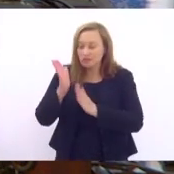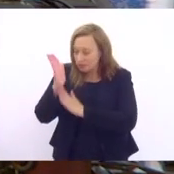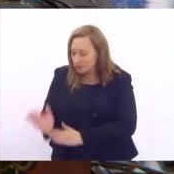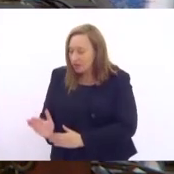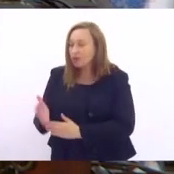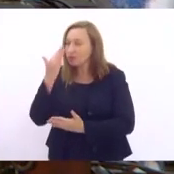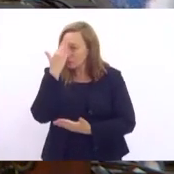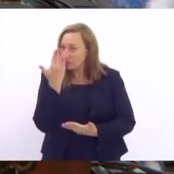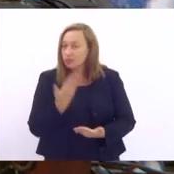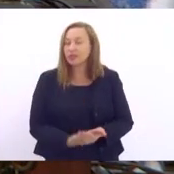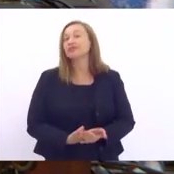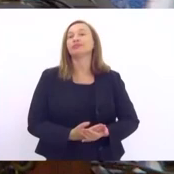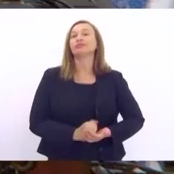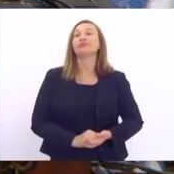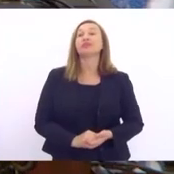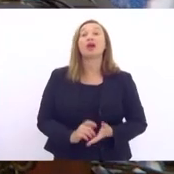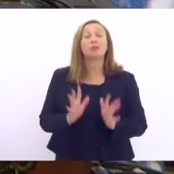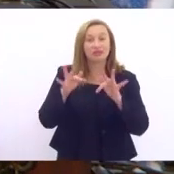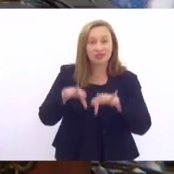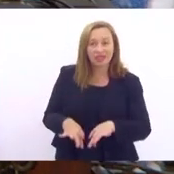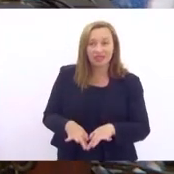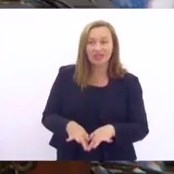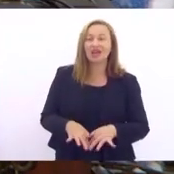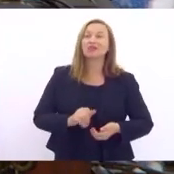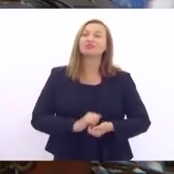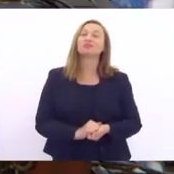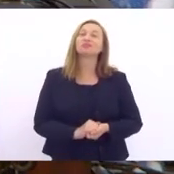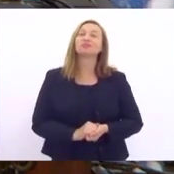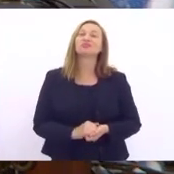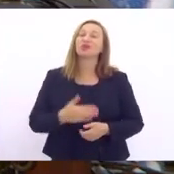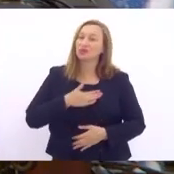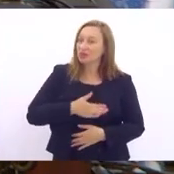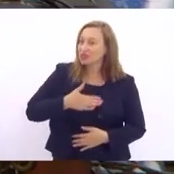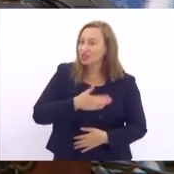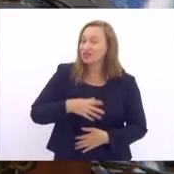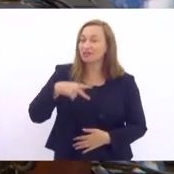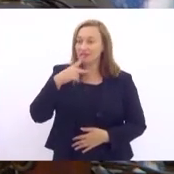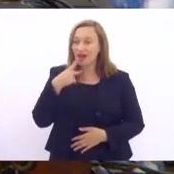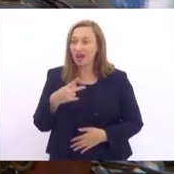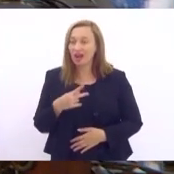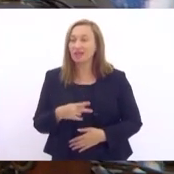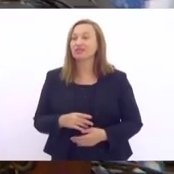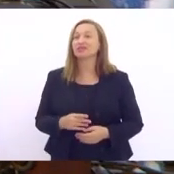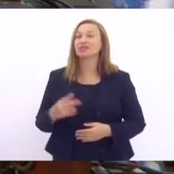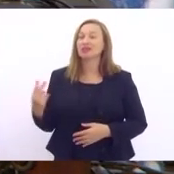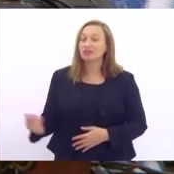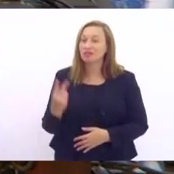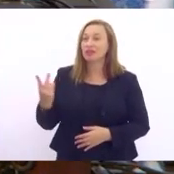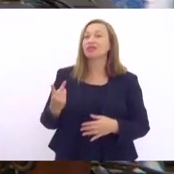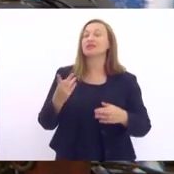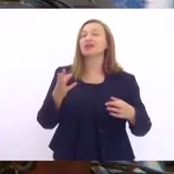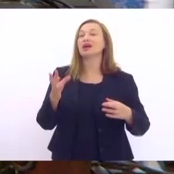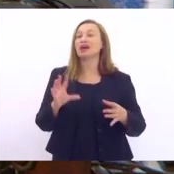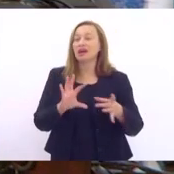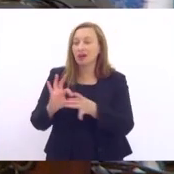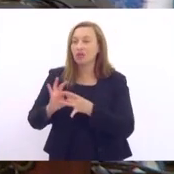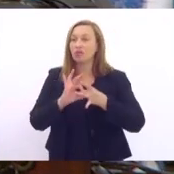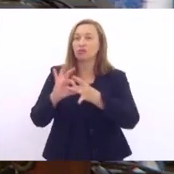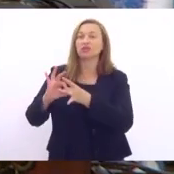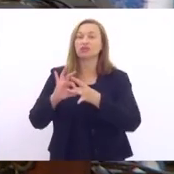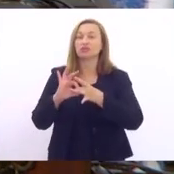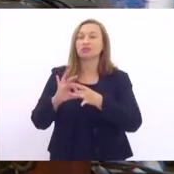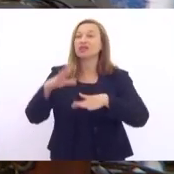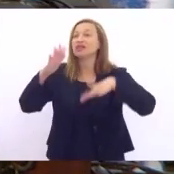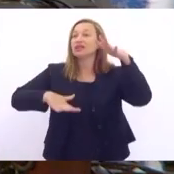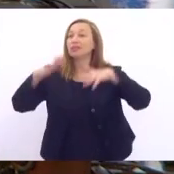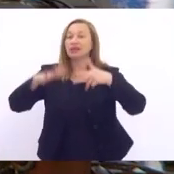finalizar, eu gostaria de pontuar que temos procurado zelar pela harmonia e independência entre os poderes e